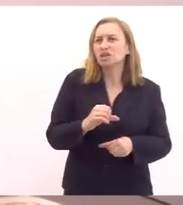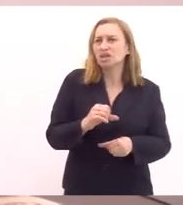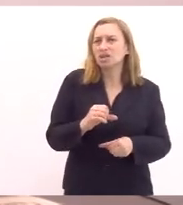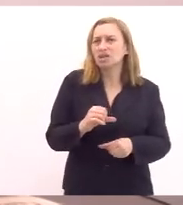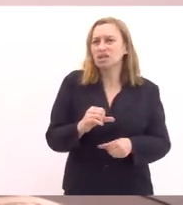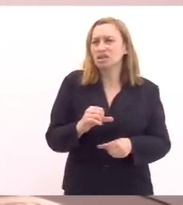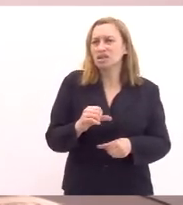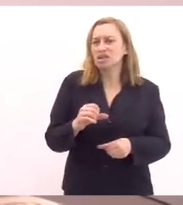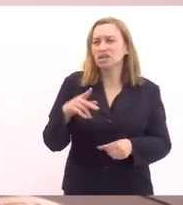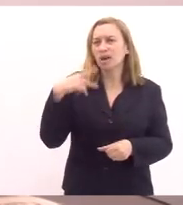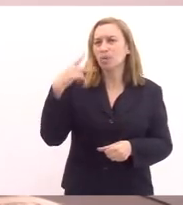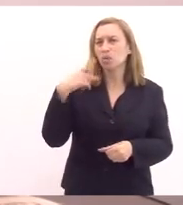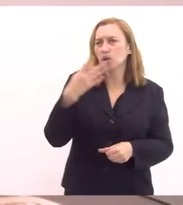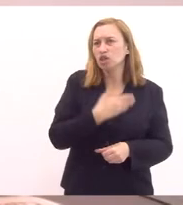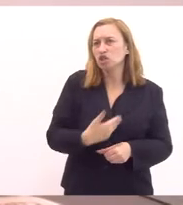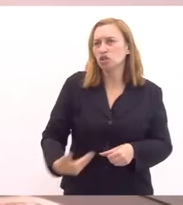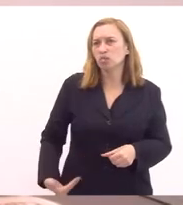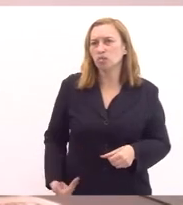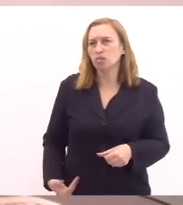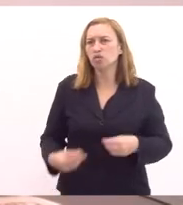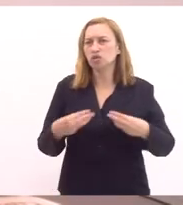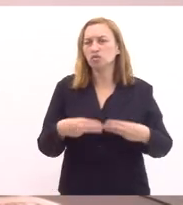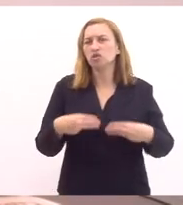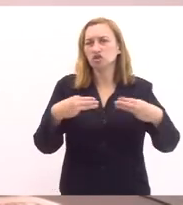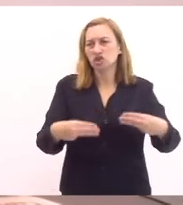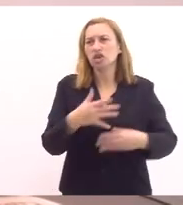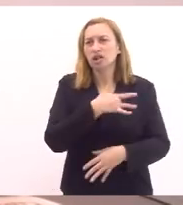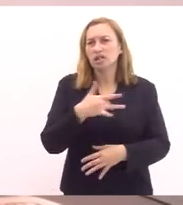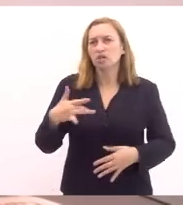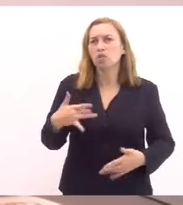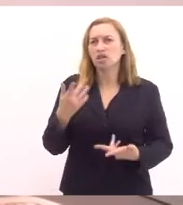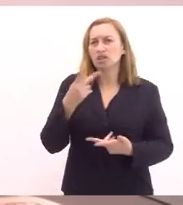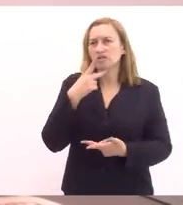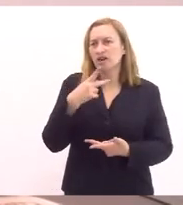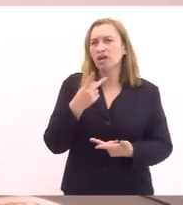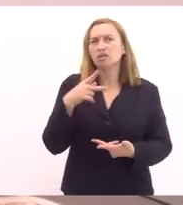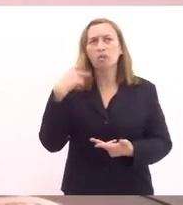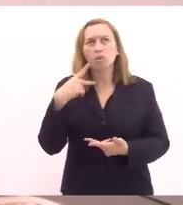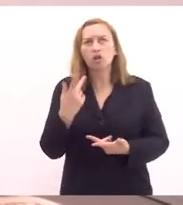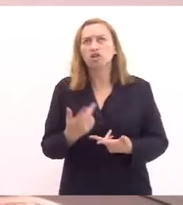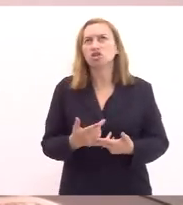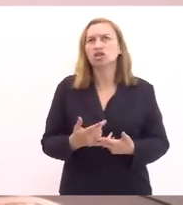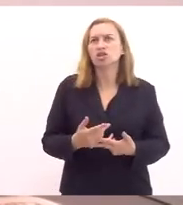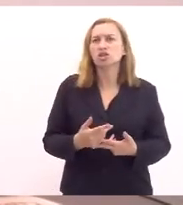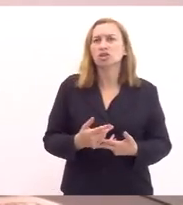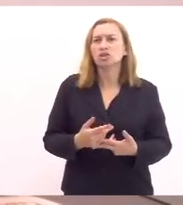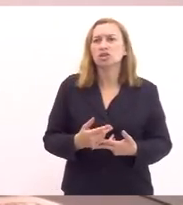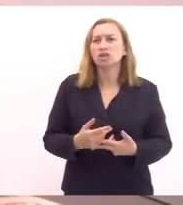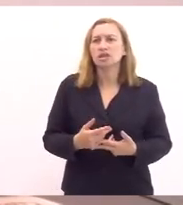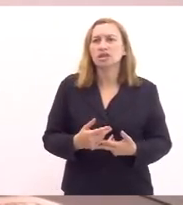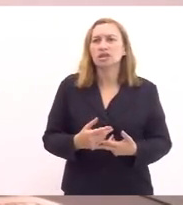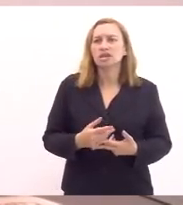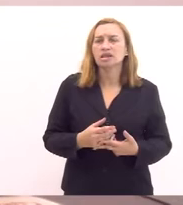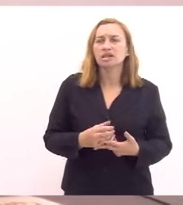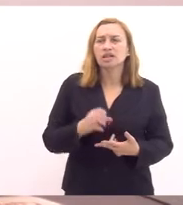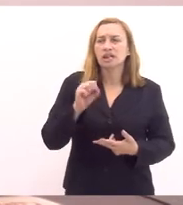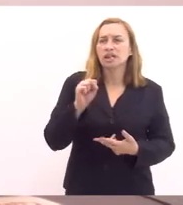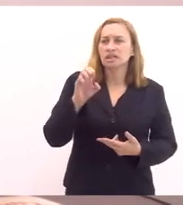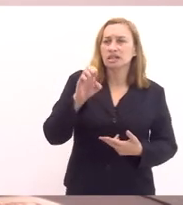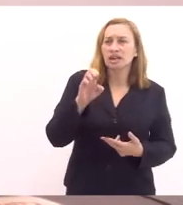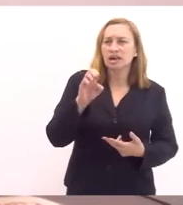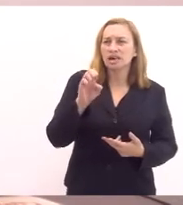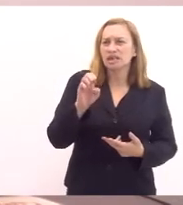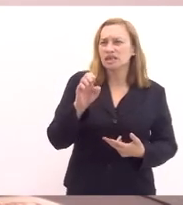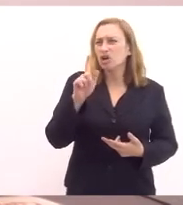rumo da política pública pelo Ministério da Saúde né a gente está falando de uma política que é a rede cegonha antes